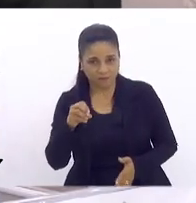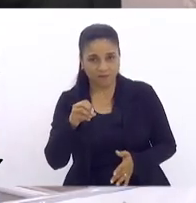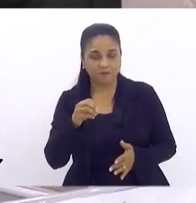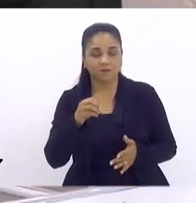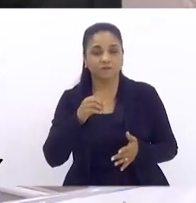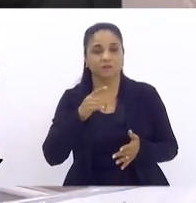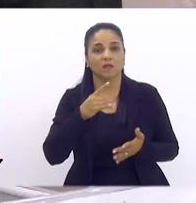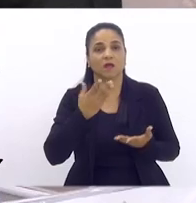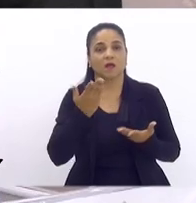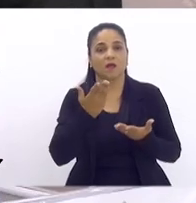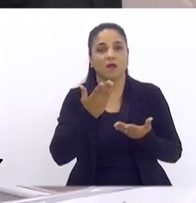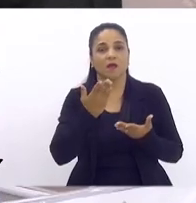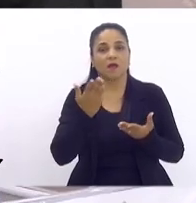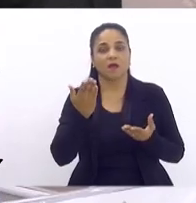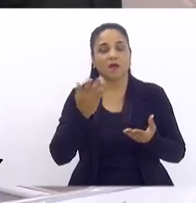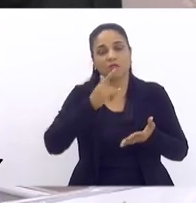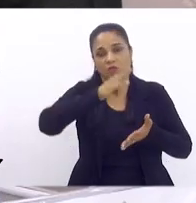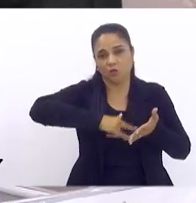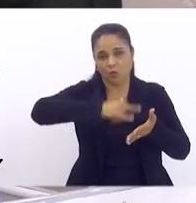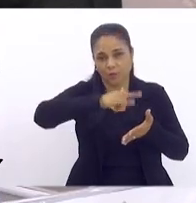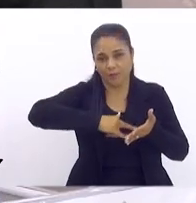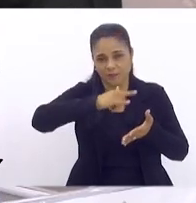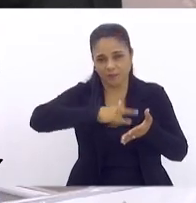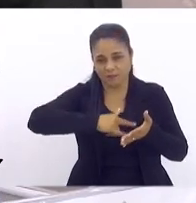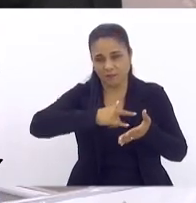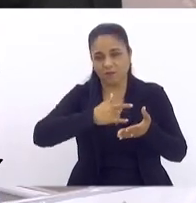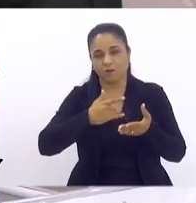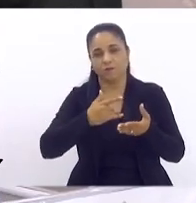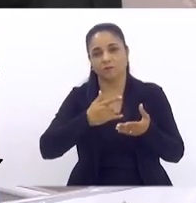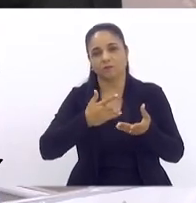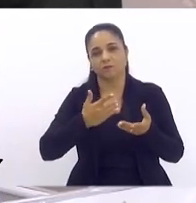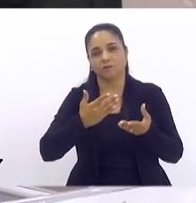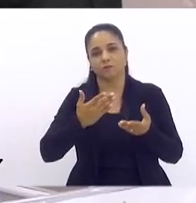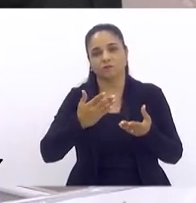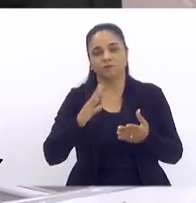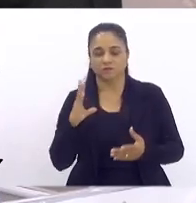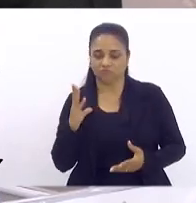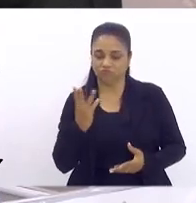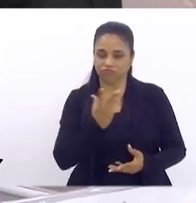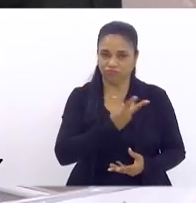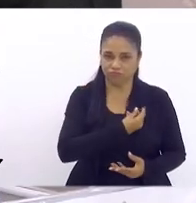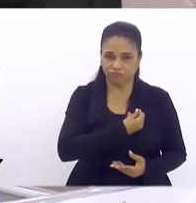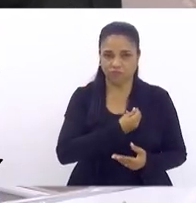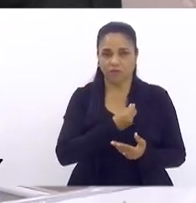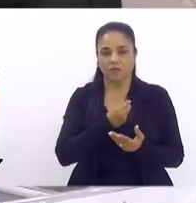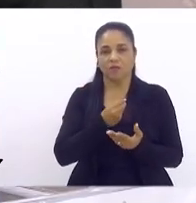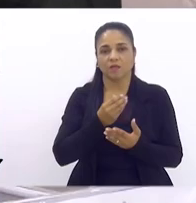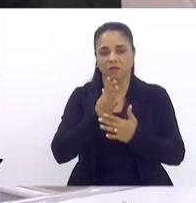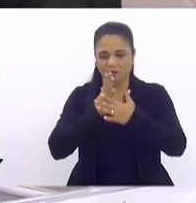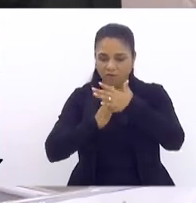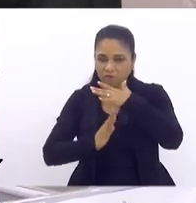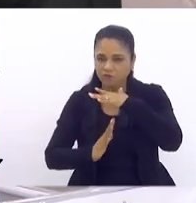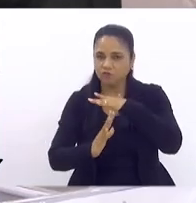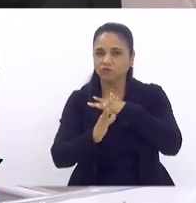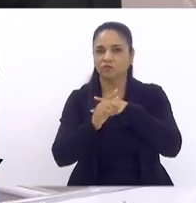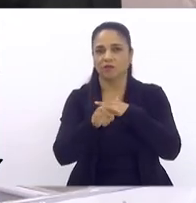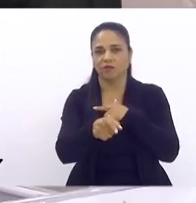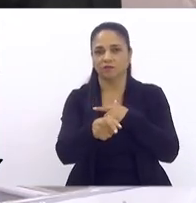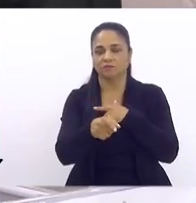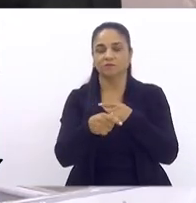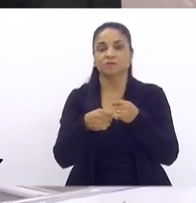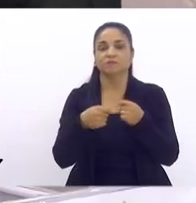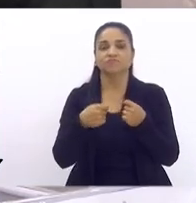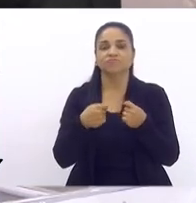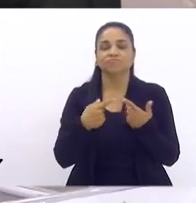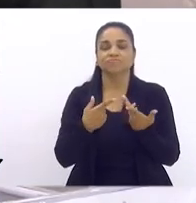em documentação na Ásia na África em documentação da população trans de refugiados no entanto a gente tem